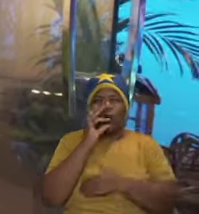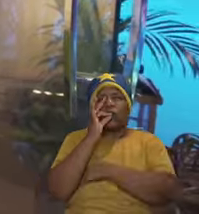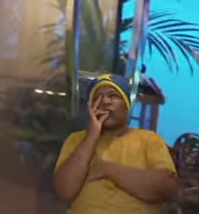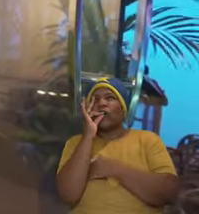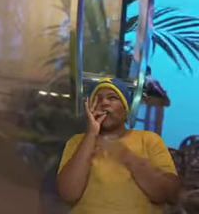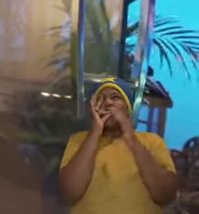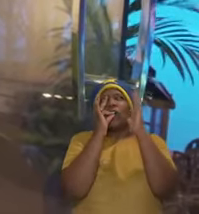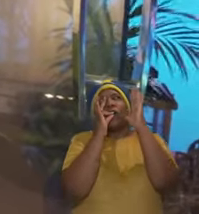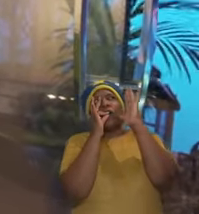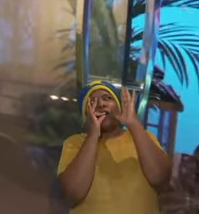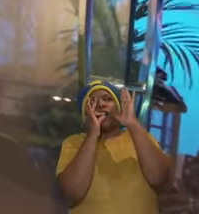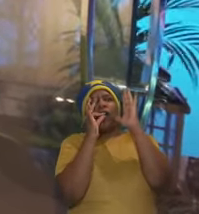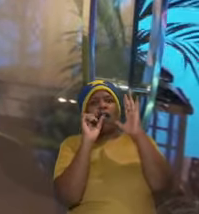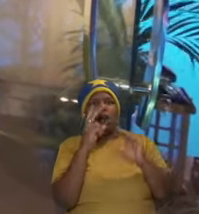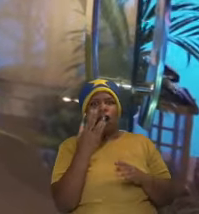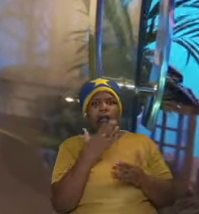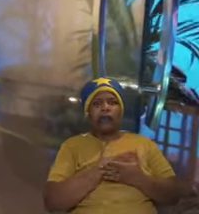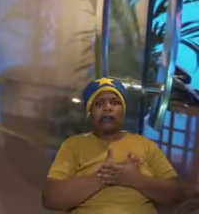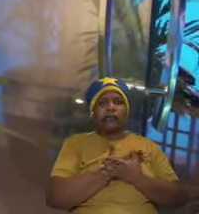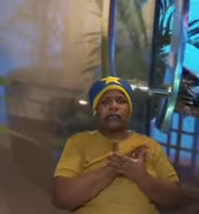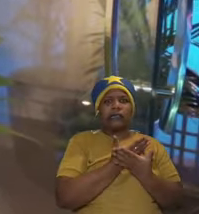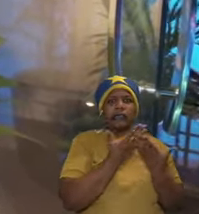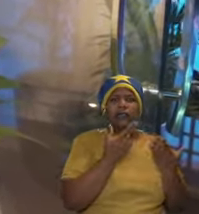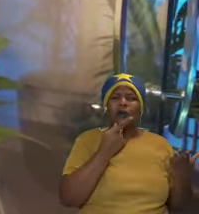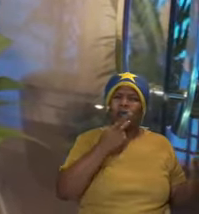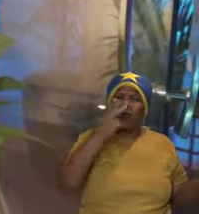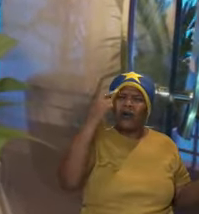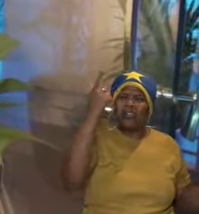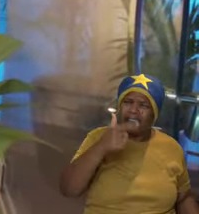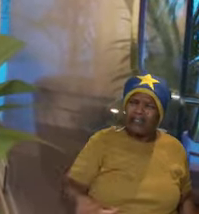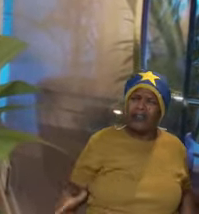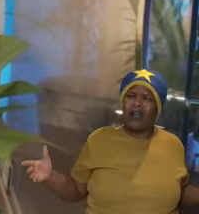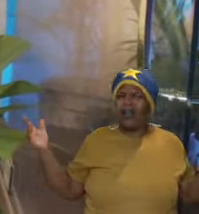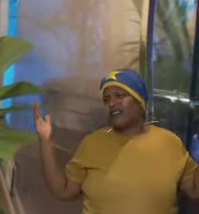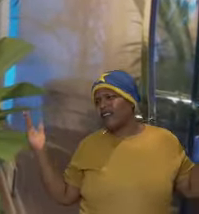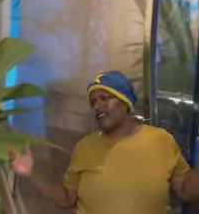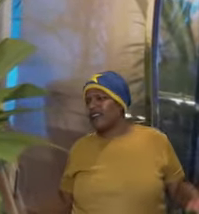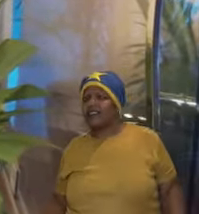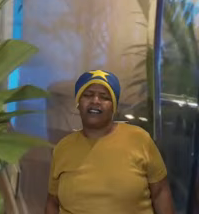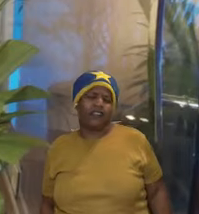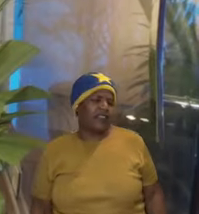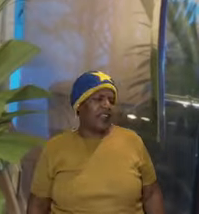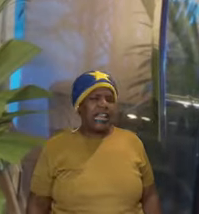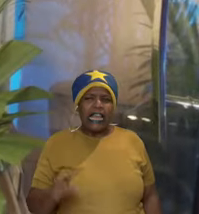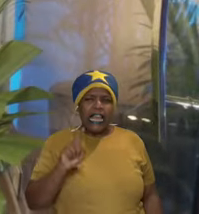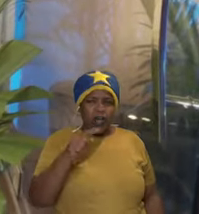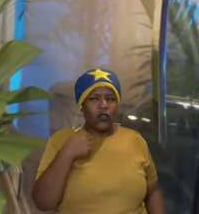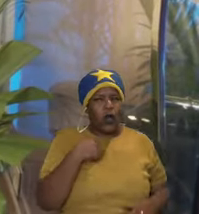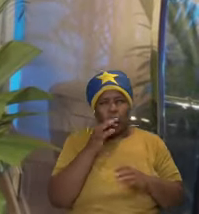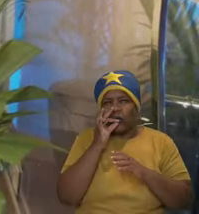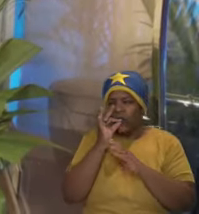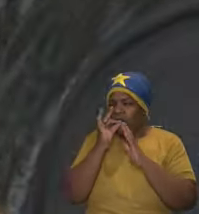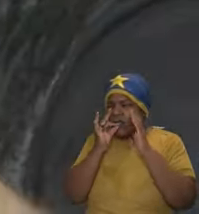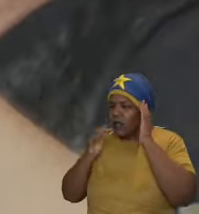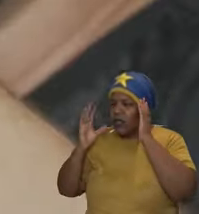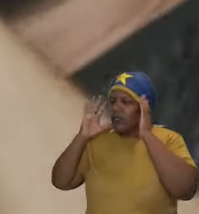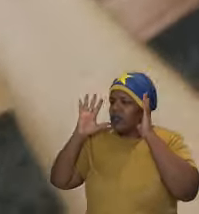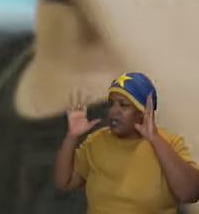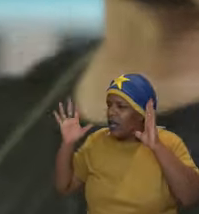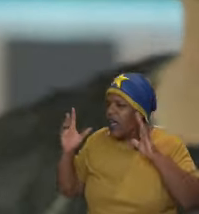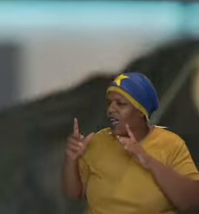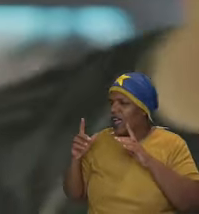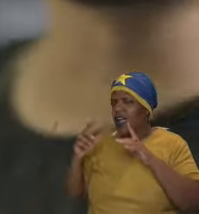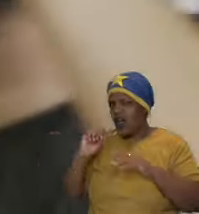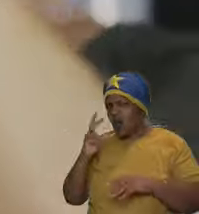lombrado, ou tô apaixonado nessa porra de novo. Eu tô lombrado, ou